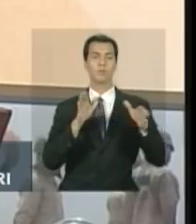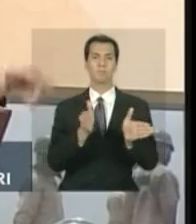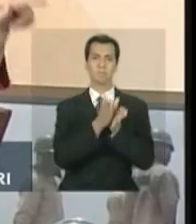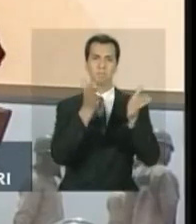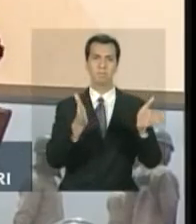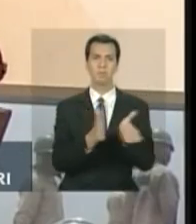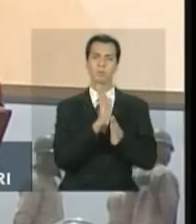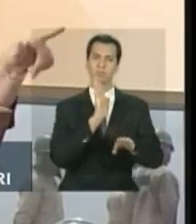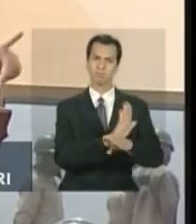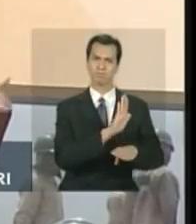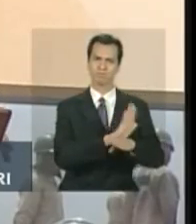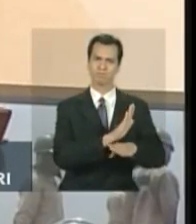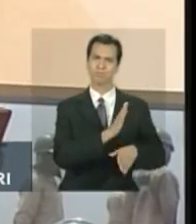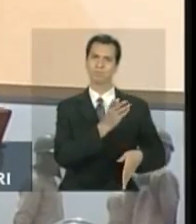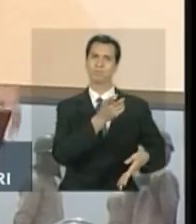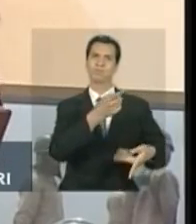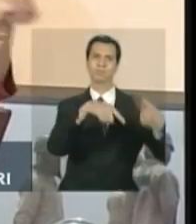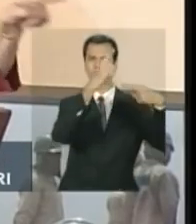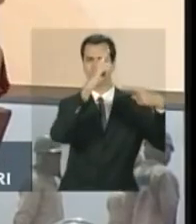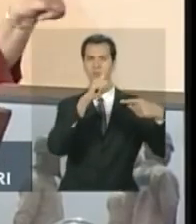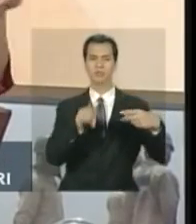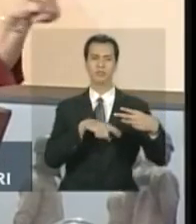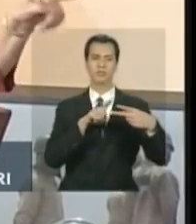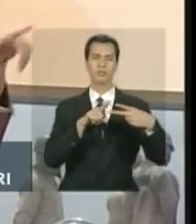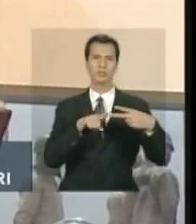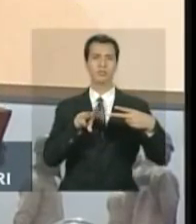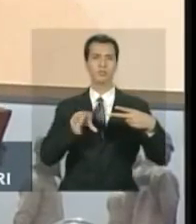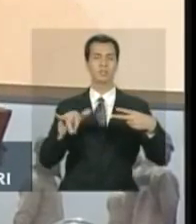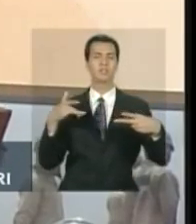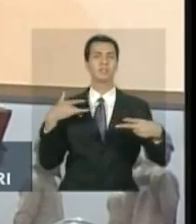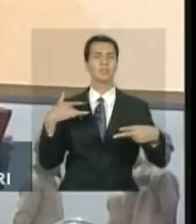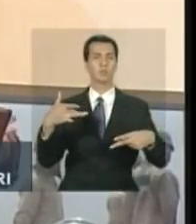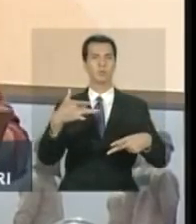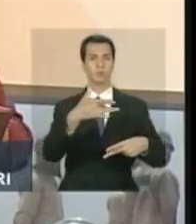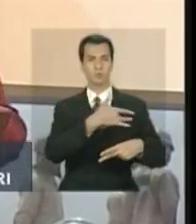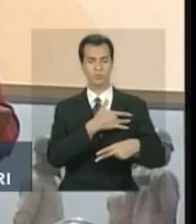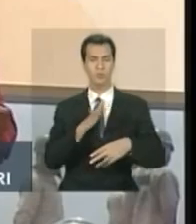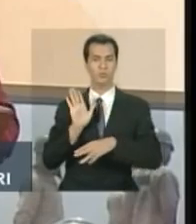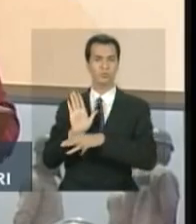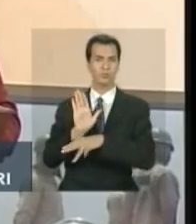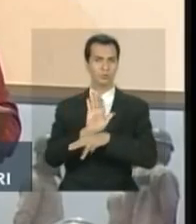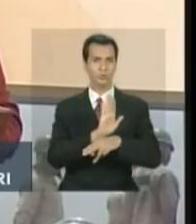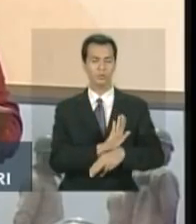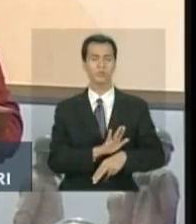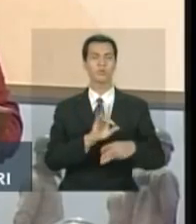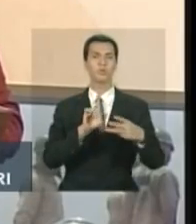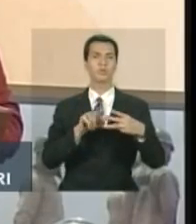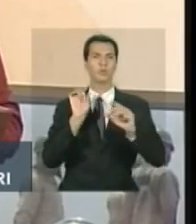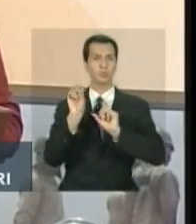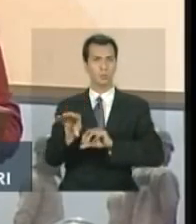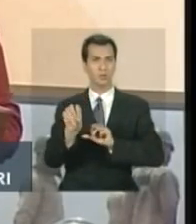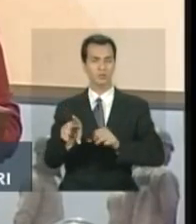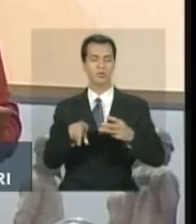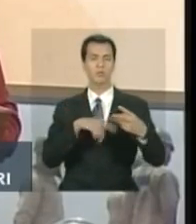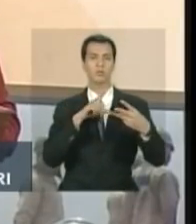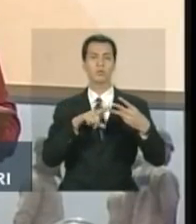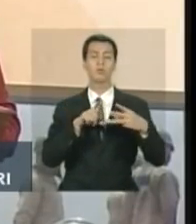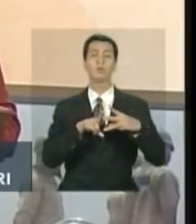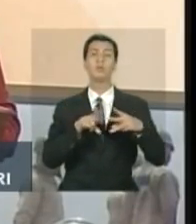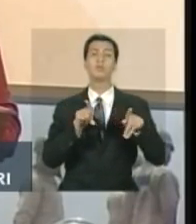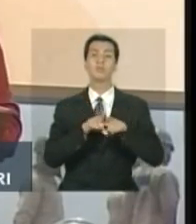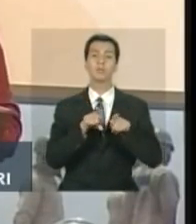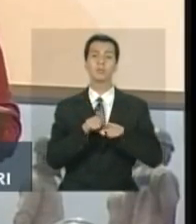pobreza, nós vamos melhorar a saúde e a qualidade da educação, mas também nós